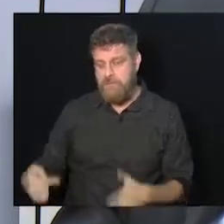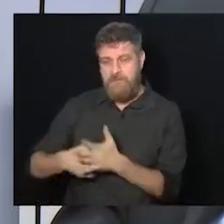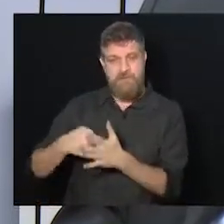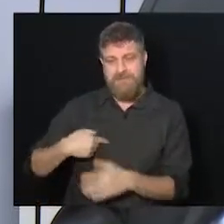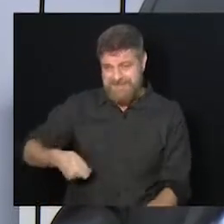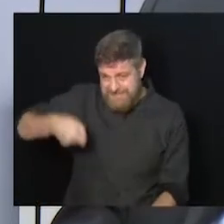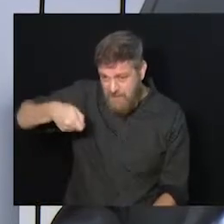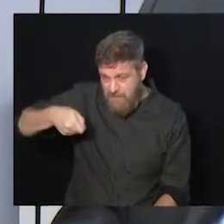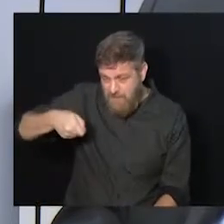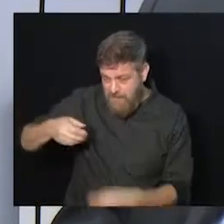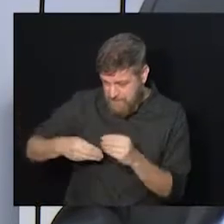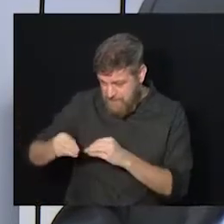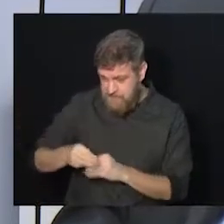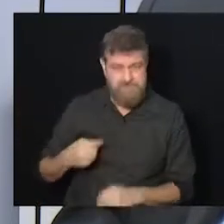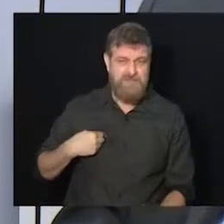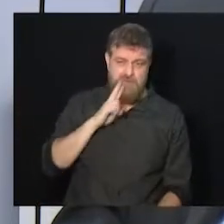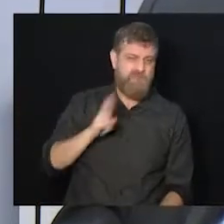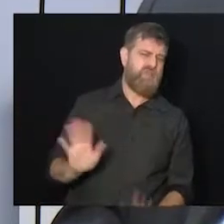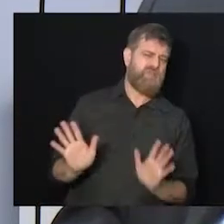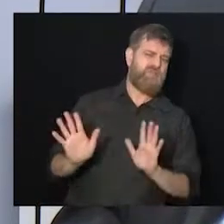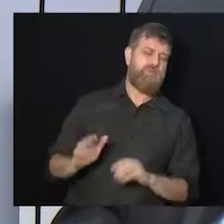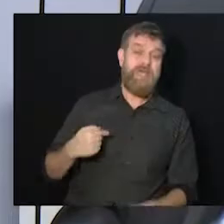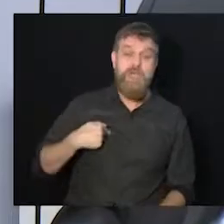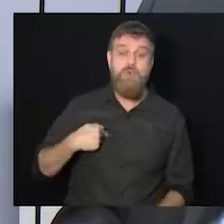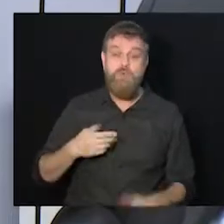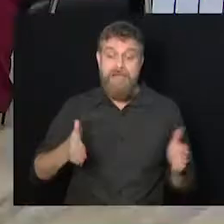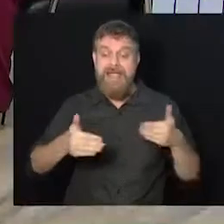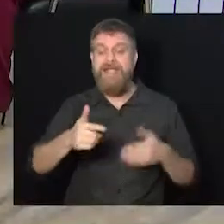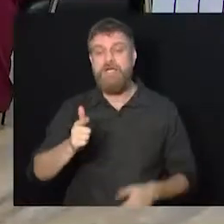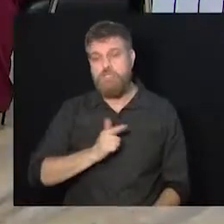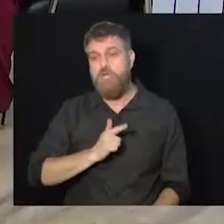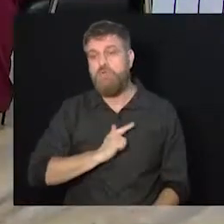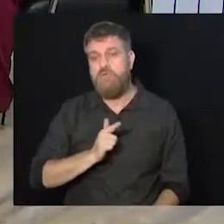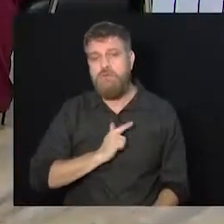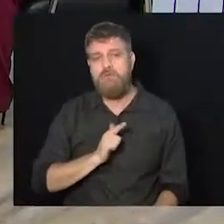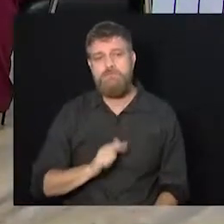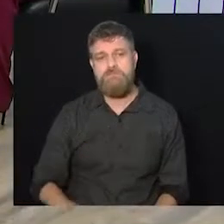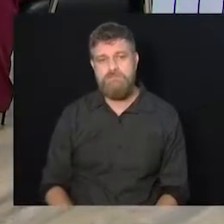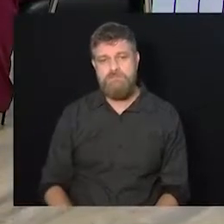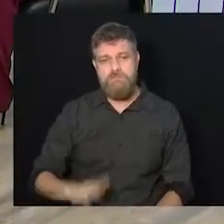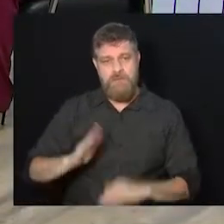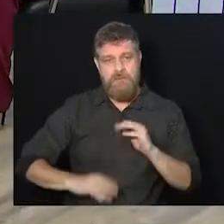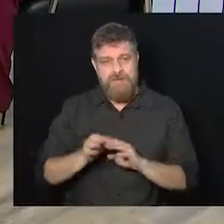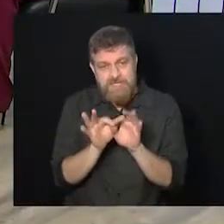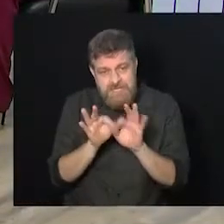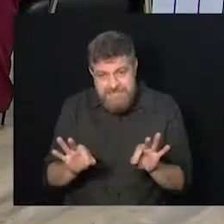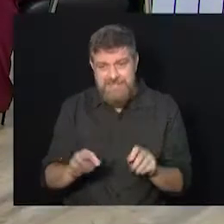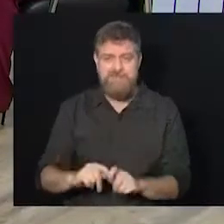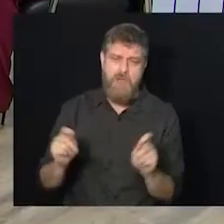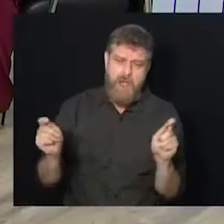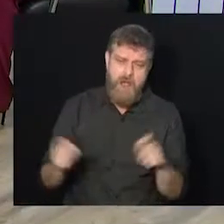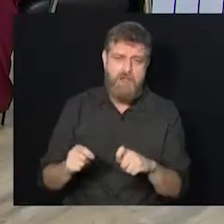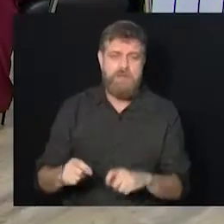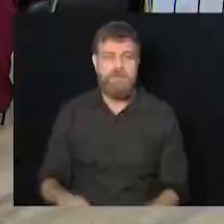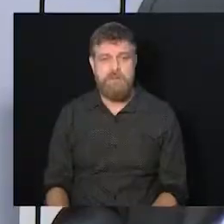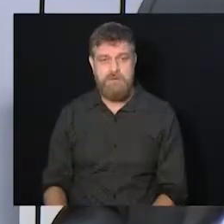falo, não quero sacolinha, eu tenho uma caixa. Né? São coisas pequenas, mas